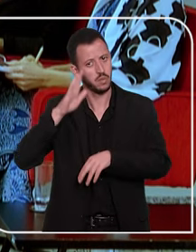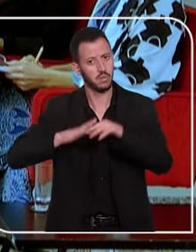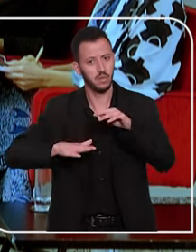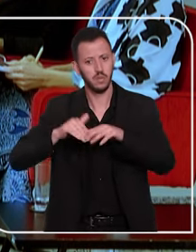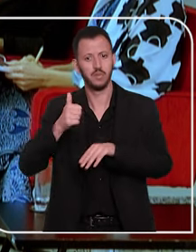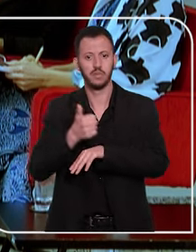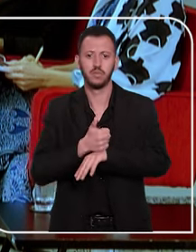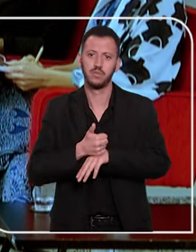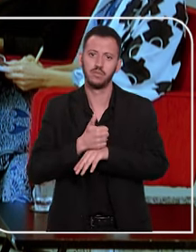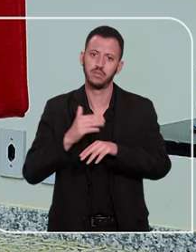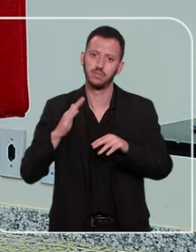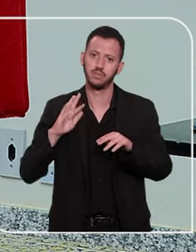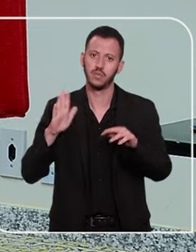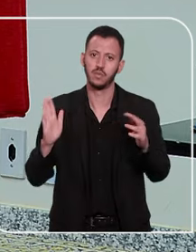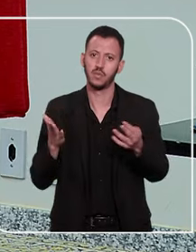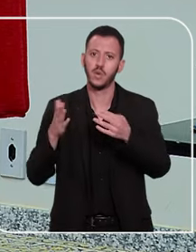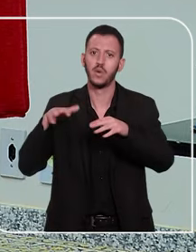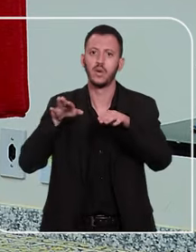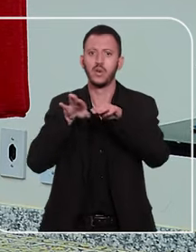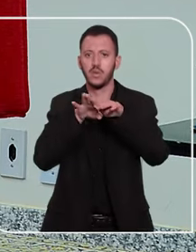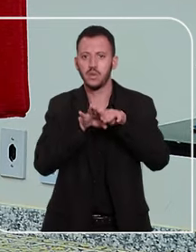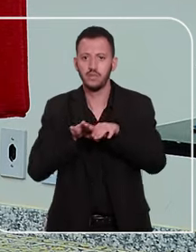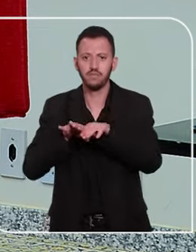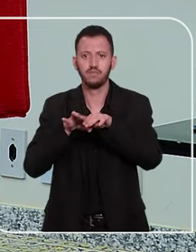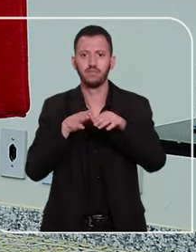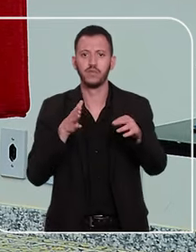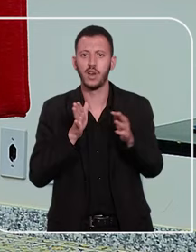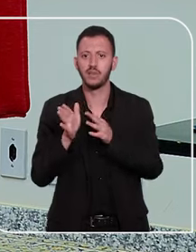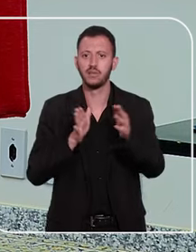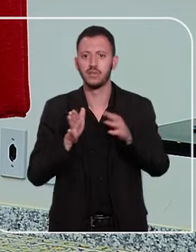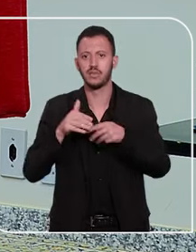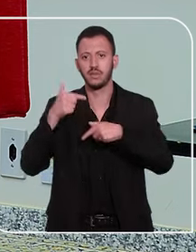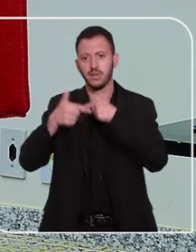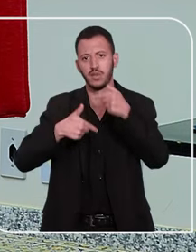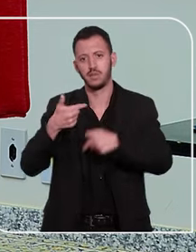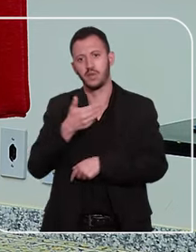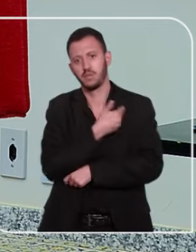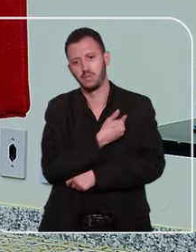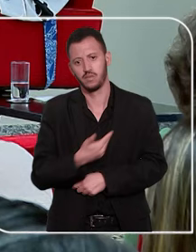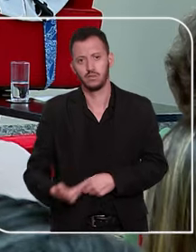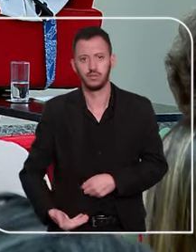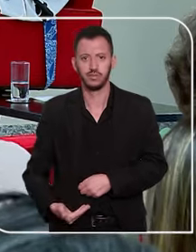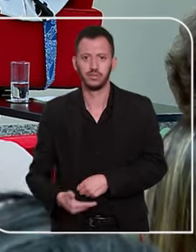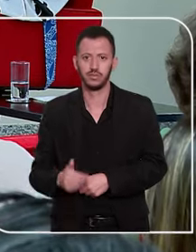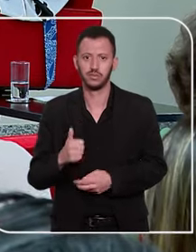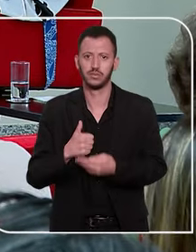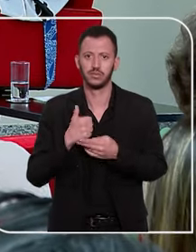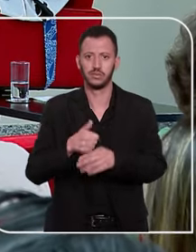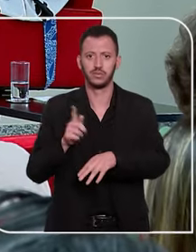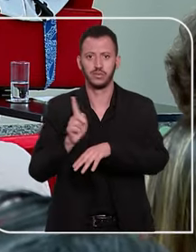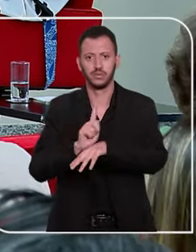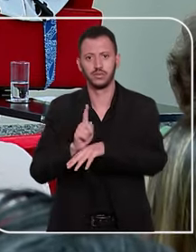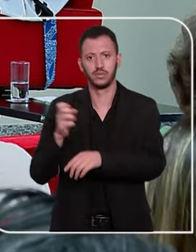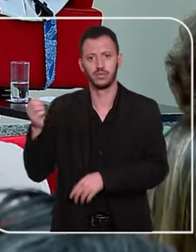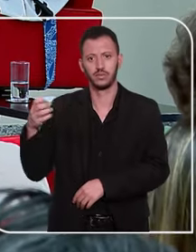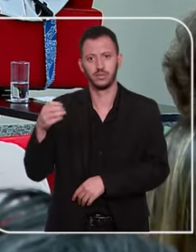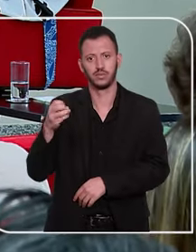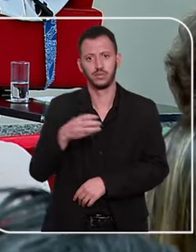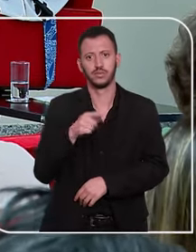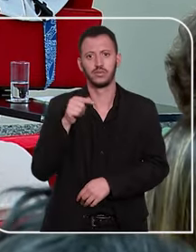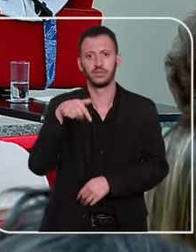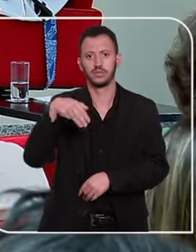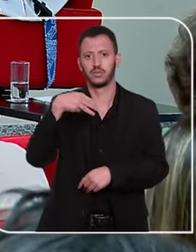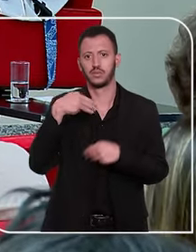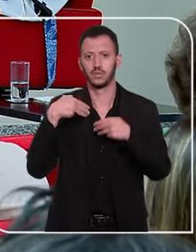o dia a dia profissional e também promover igualdade de acesso aos serviços públicos integrantes do laboratório de de gestão